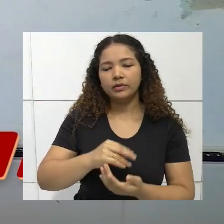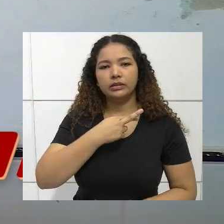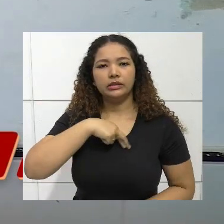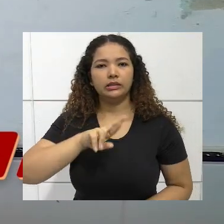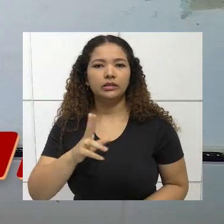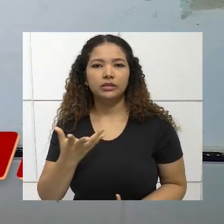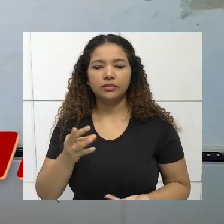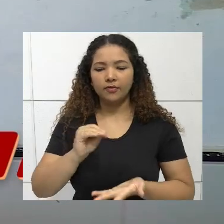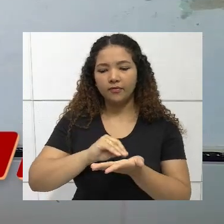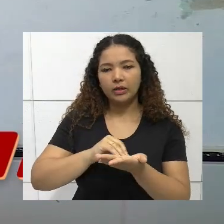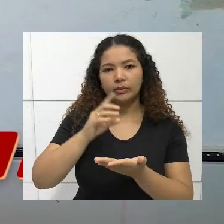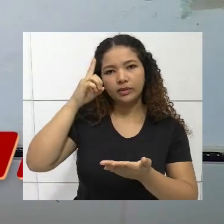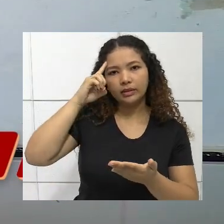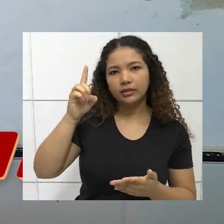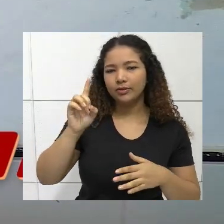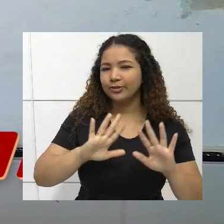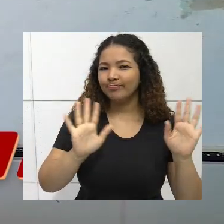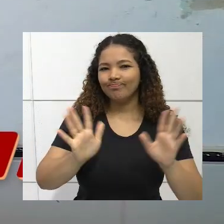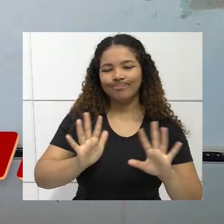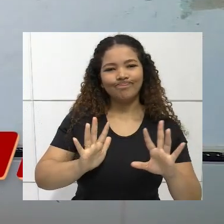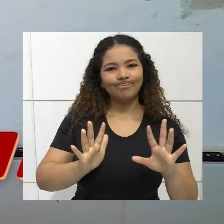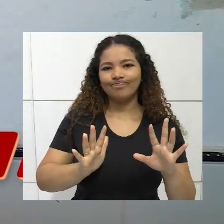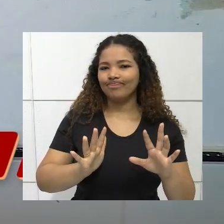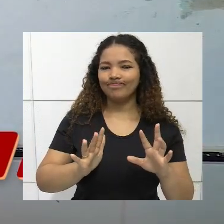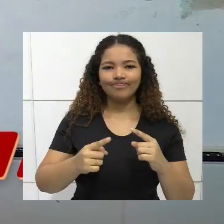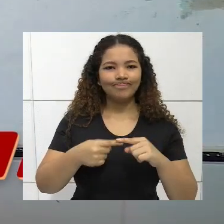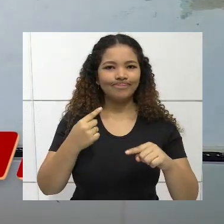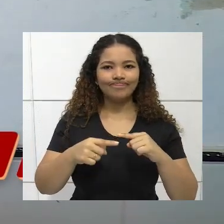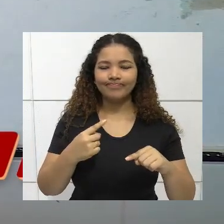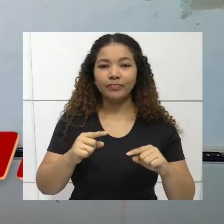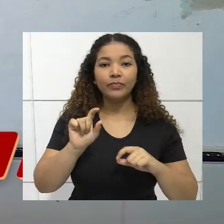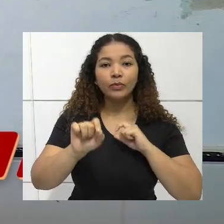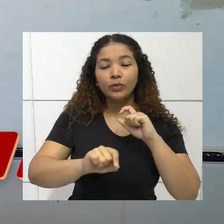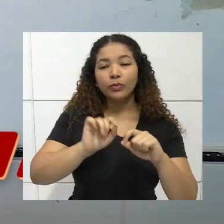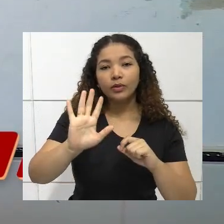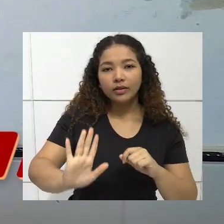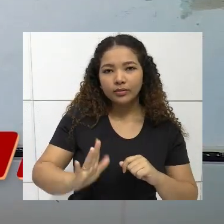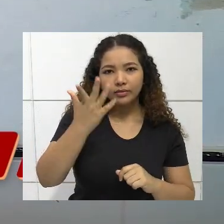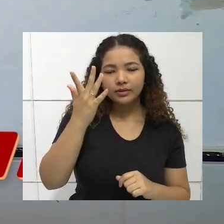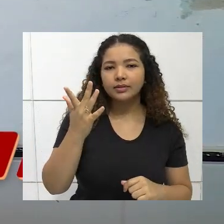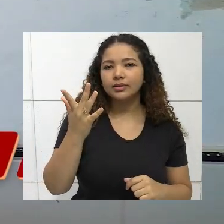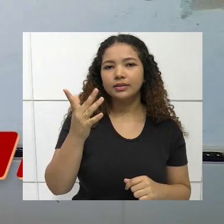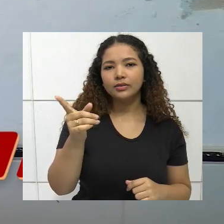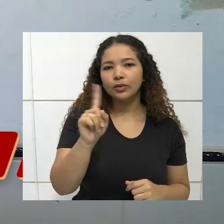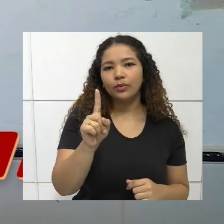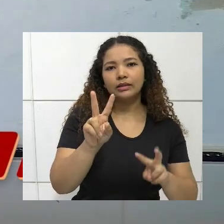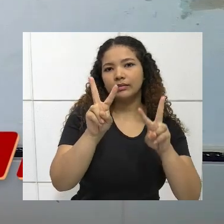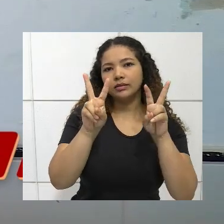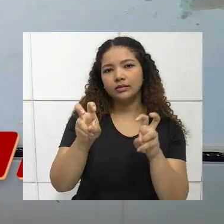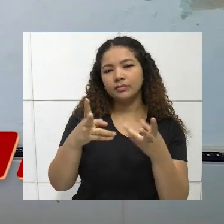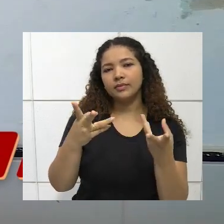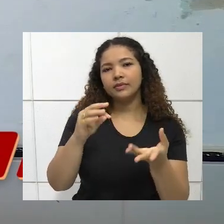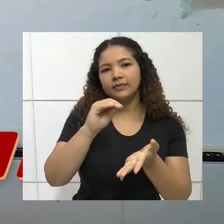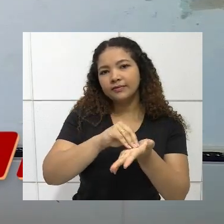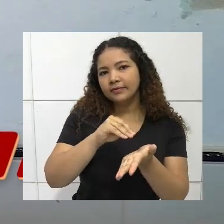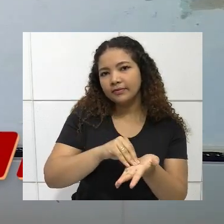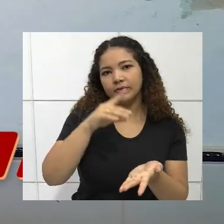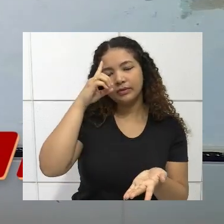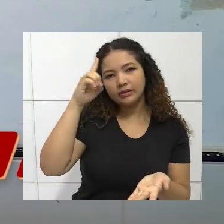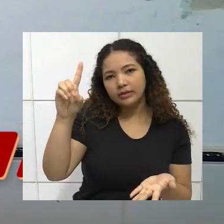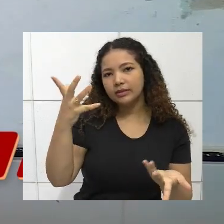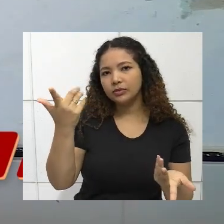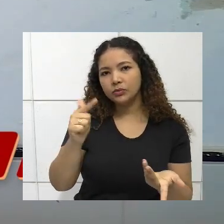E, na verdade, o que já se sabe é que não é a questão da falta de Deus